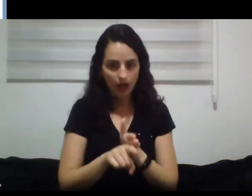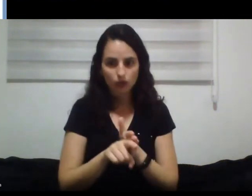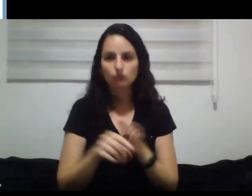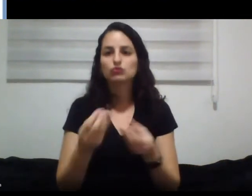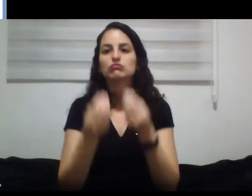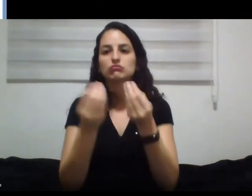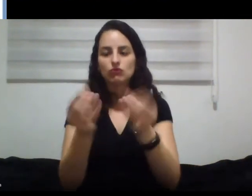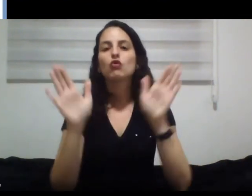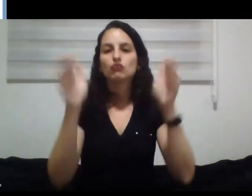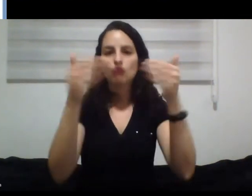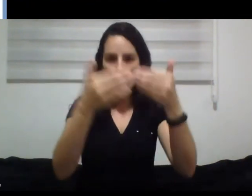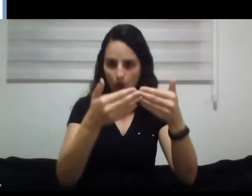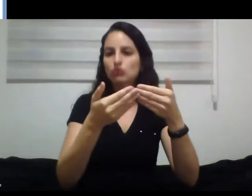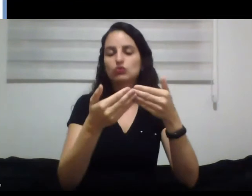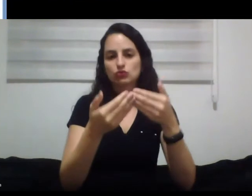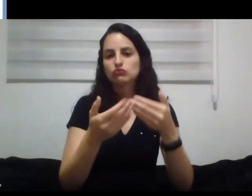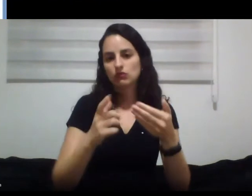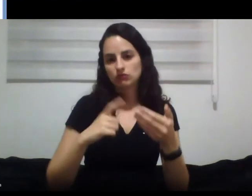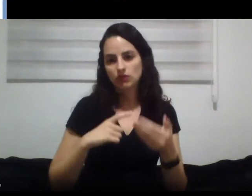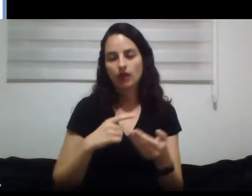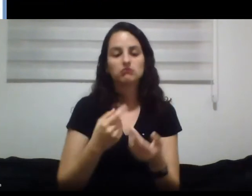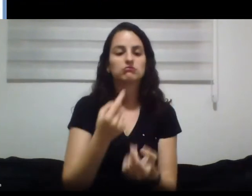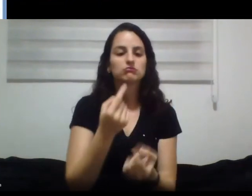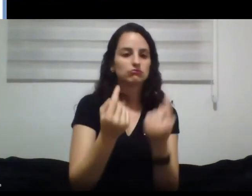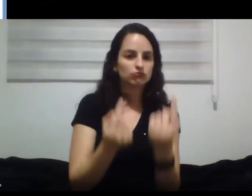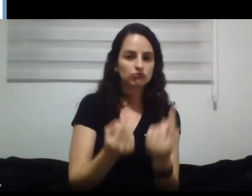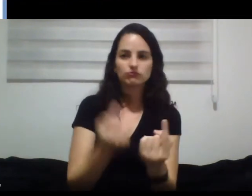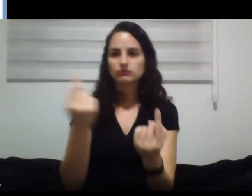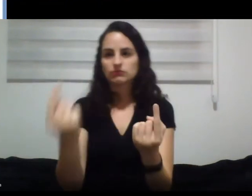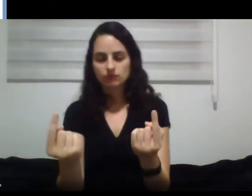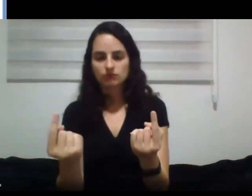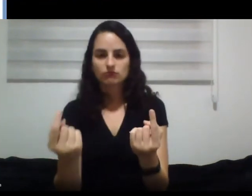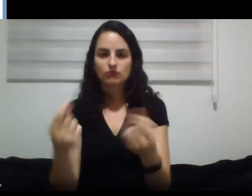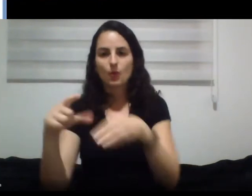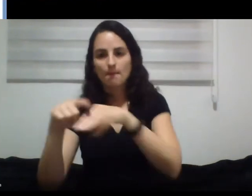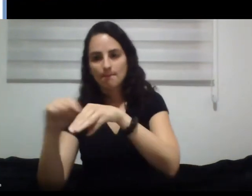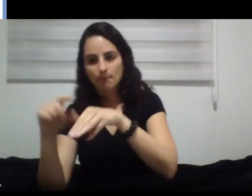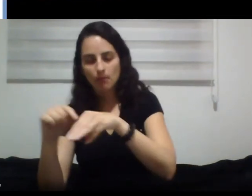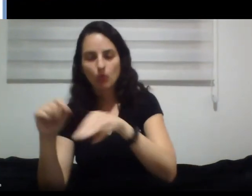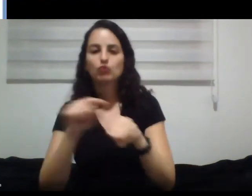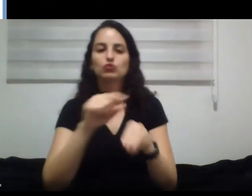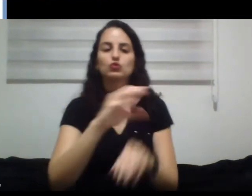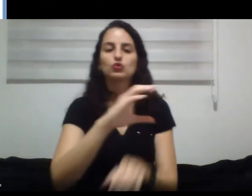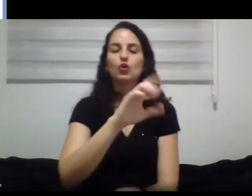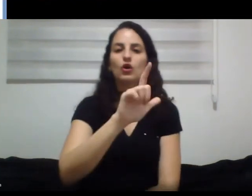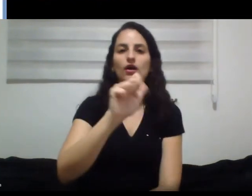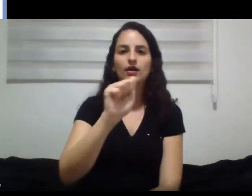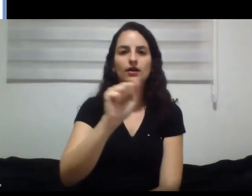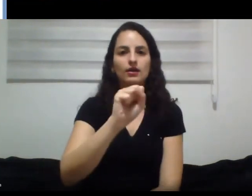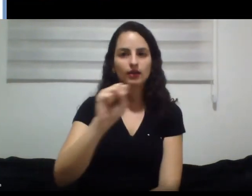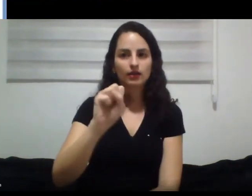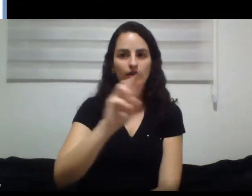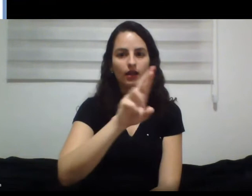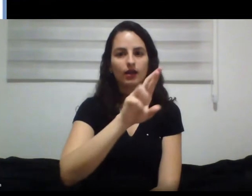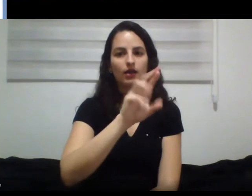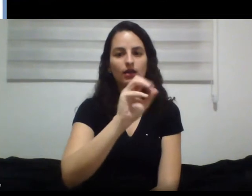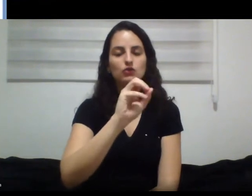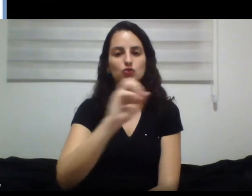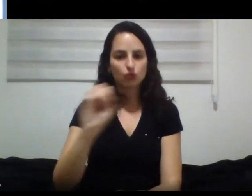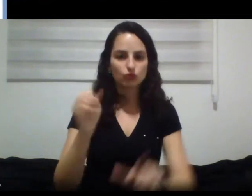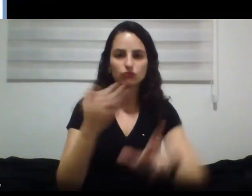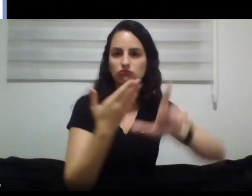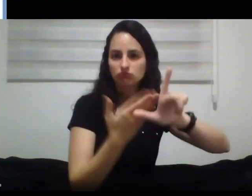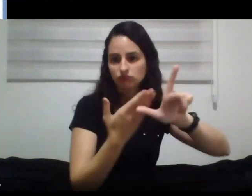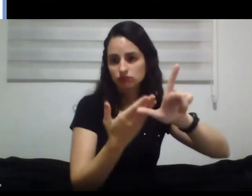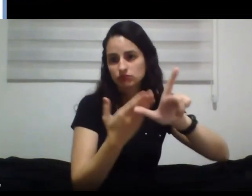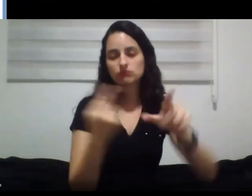atividade do aluno no ambiente virtual. Né? A questão de participação em encontros síncronos, gente, a gente também já discutiu sobre